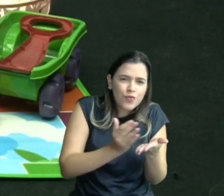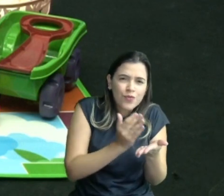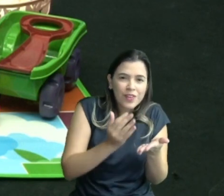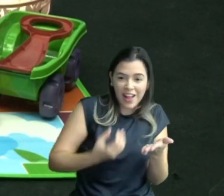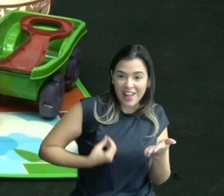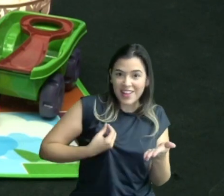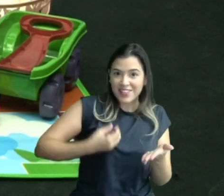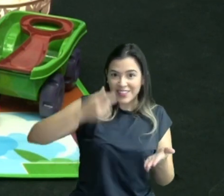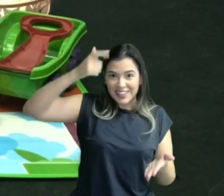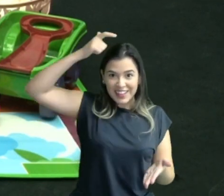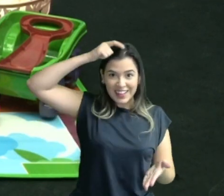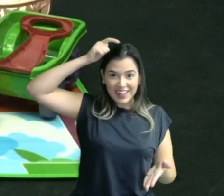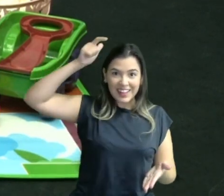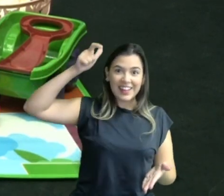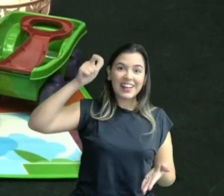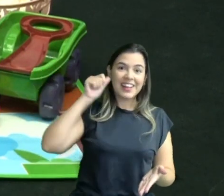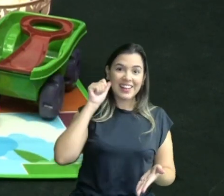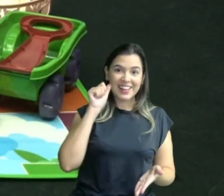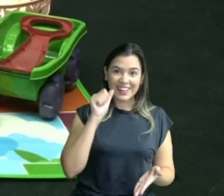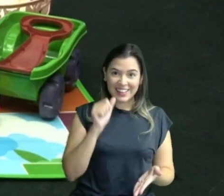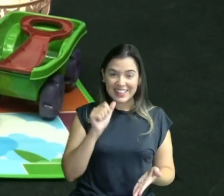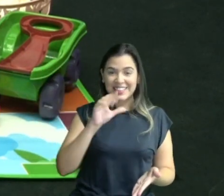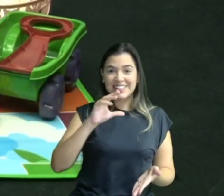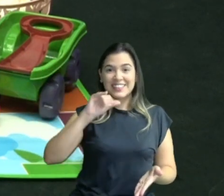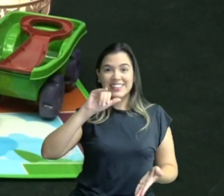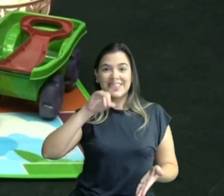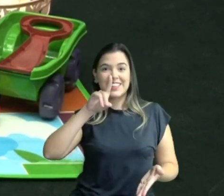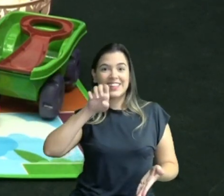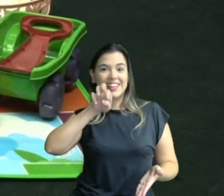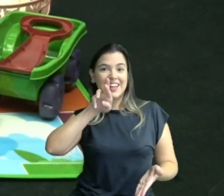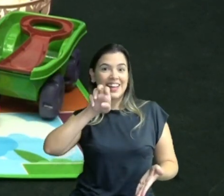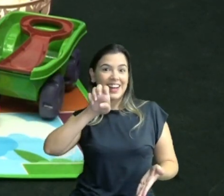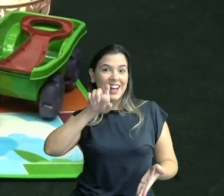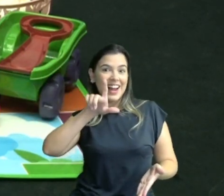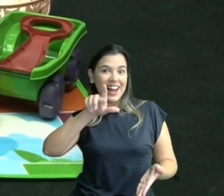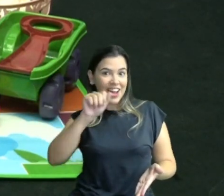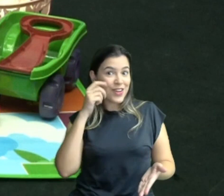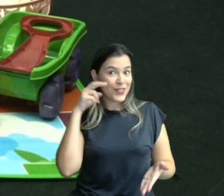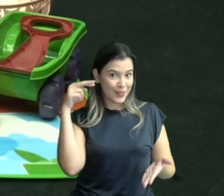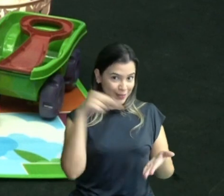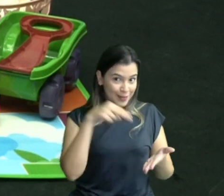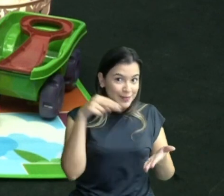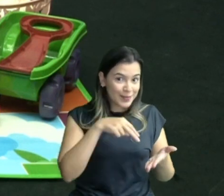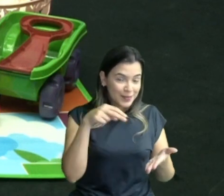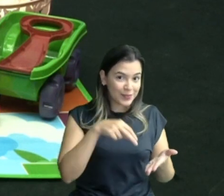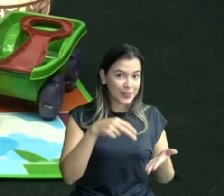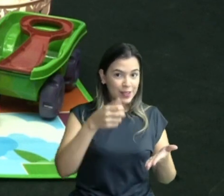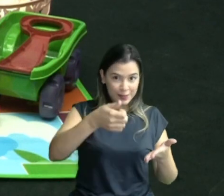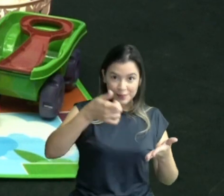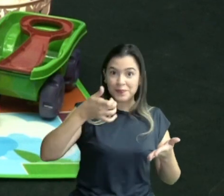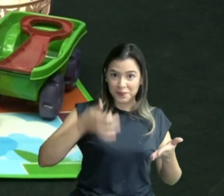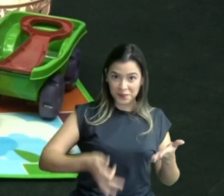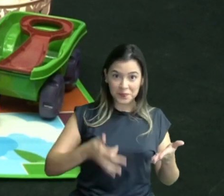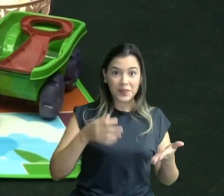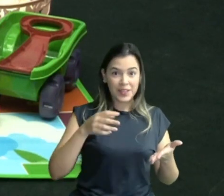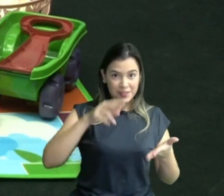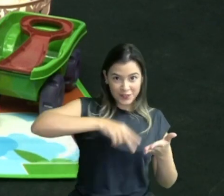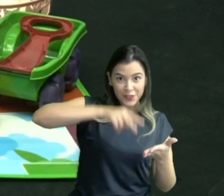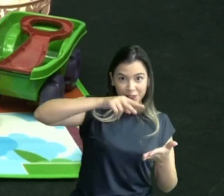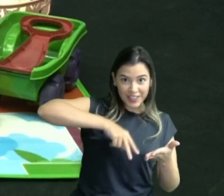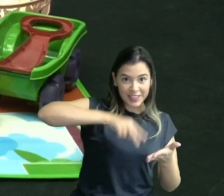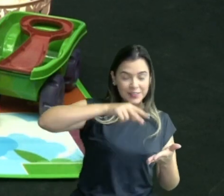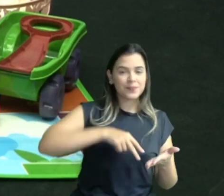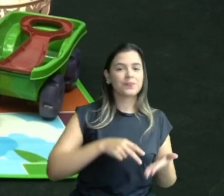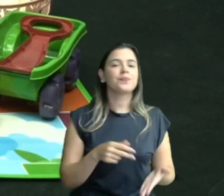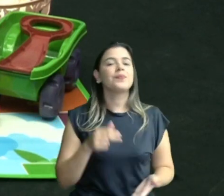Cinderela vamos ver o que essa carta diz para Cinderela diz assim vou ler para você